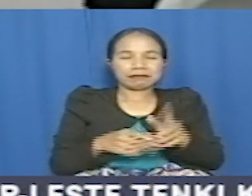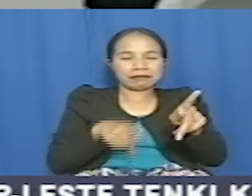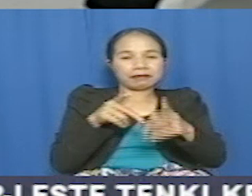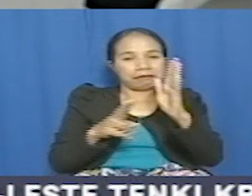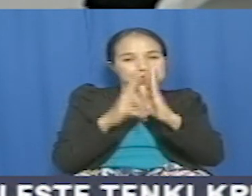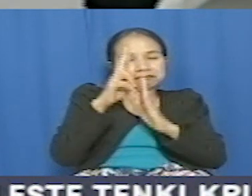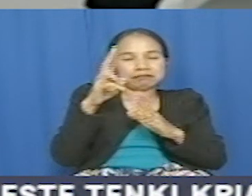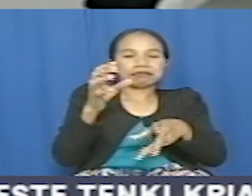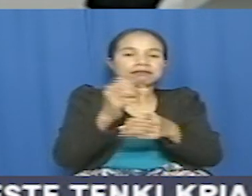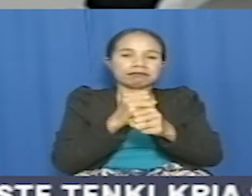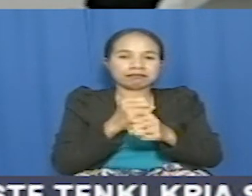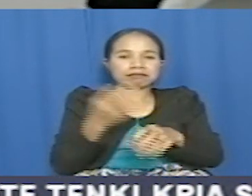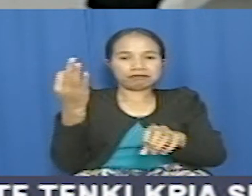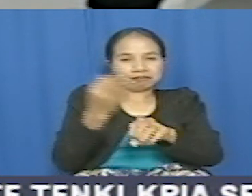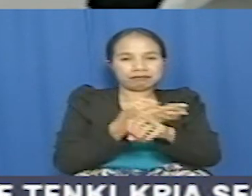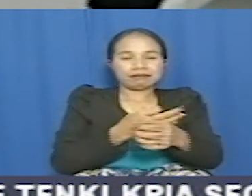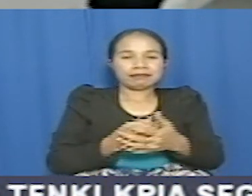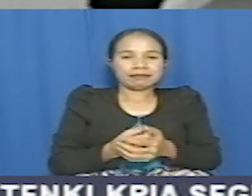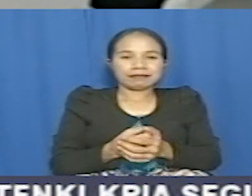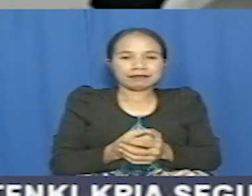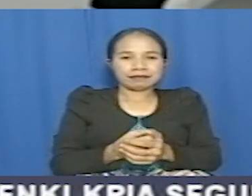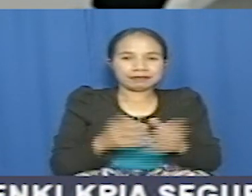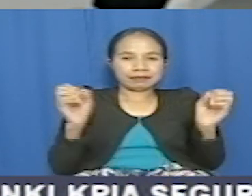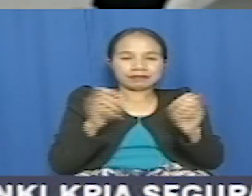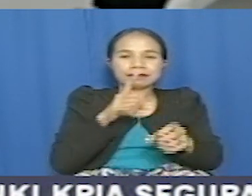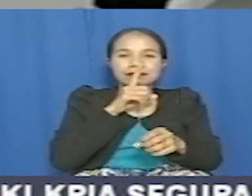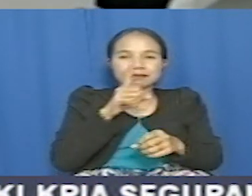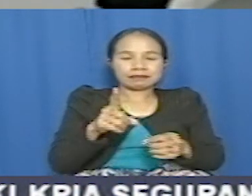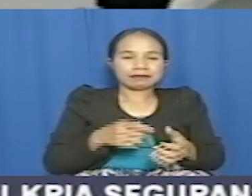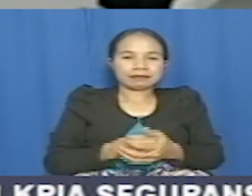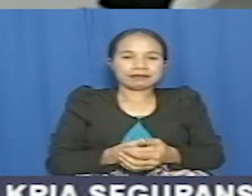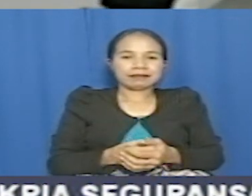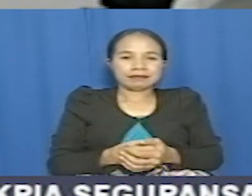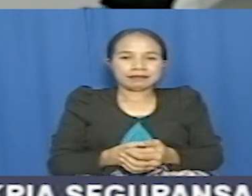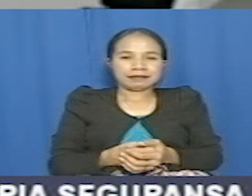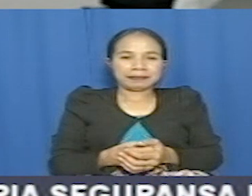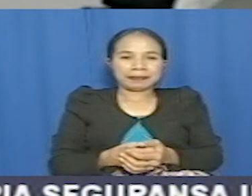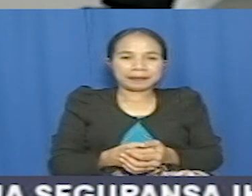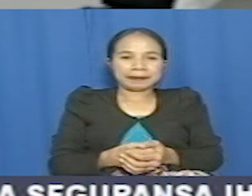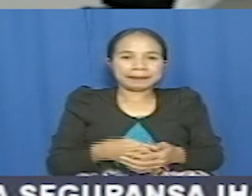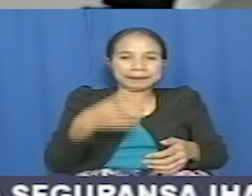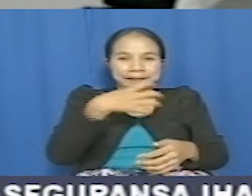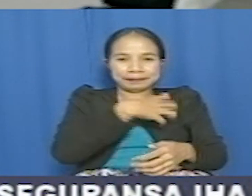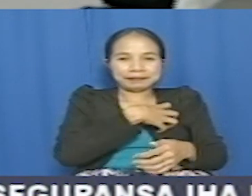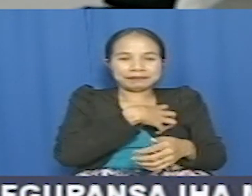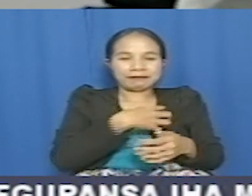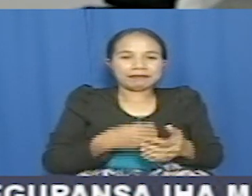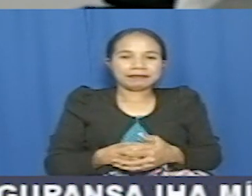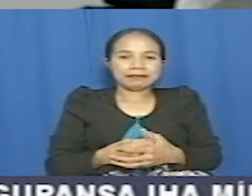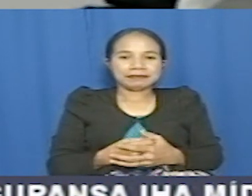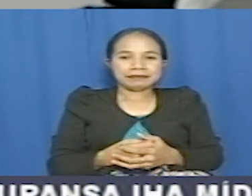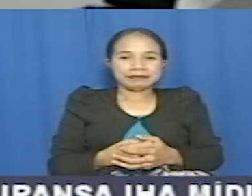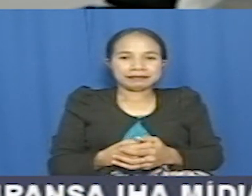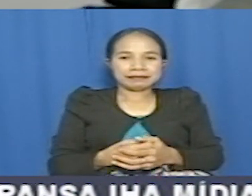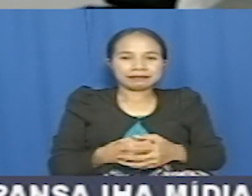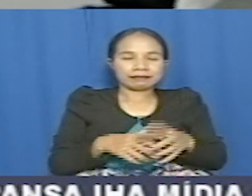e documentos, ou isso em careca, se sim meta, ainda não é lá loz. Leemos a dete. A polícia é de, mas prende cidadão ainda